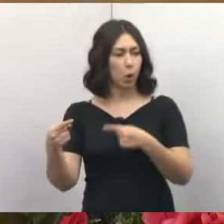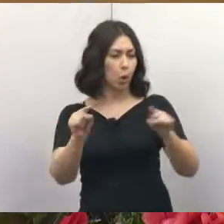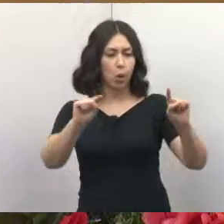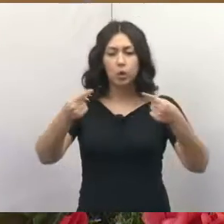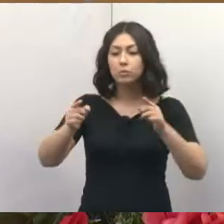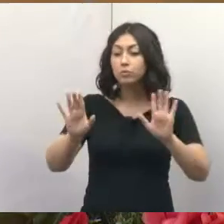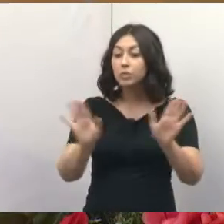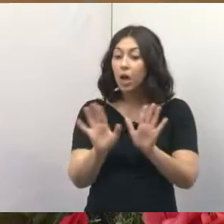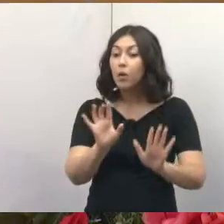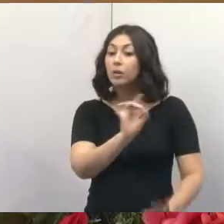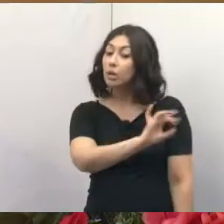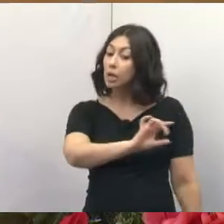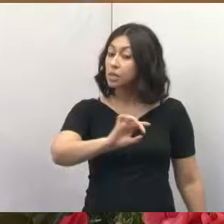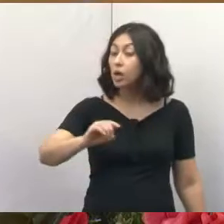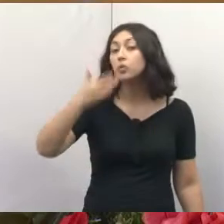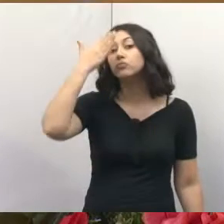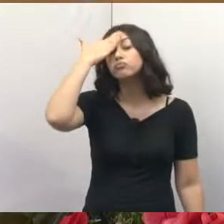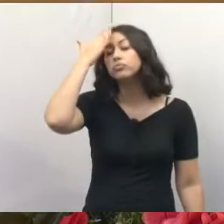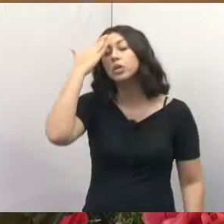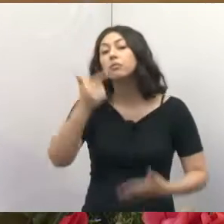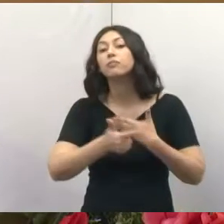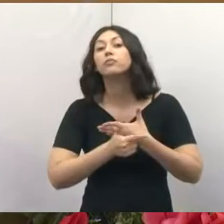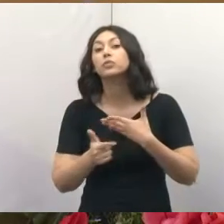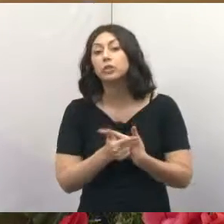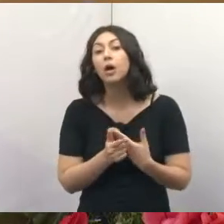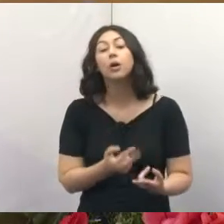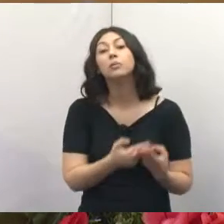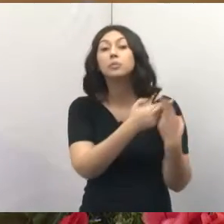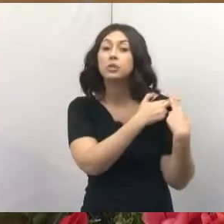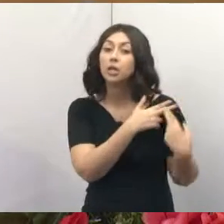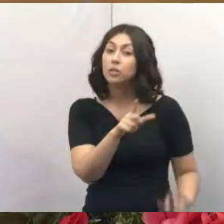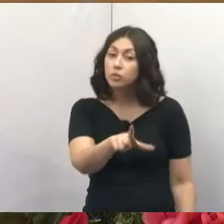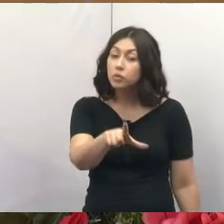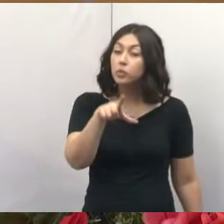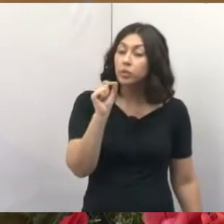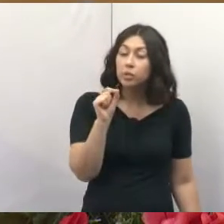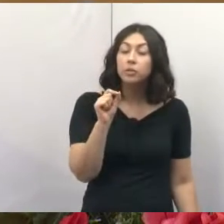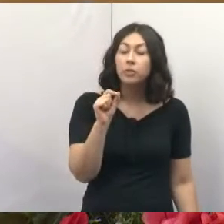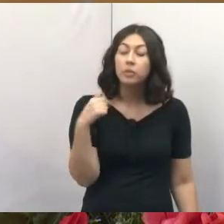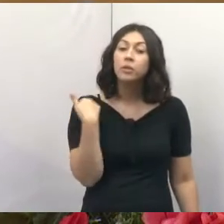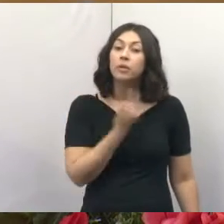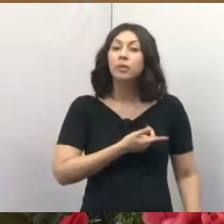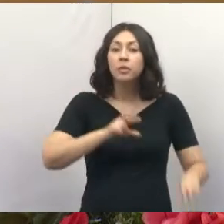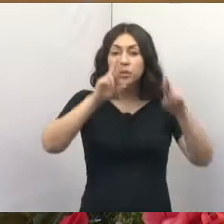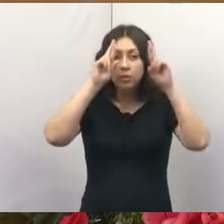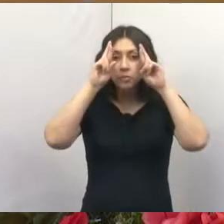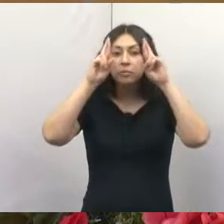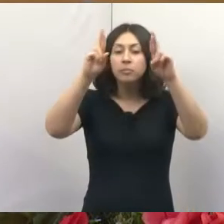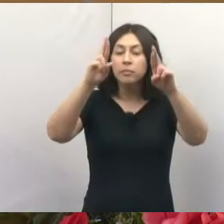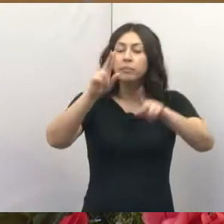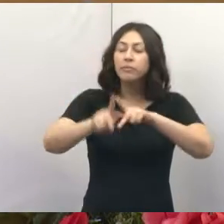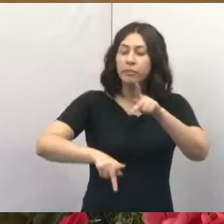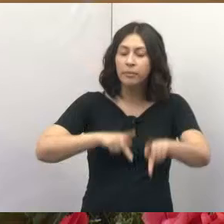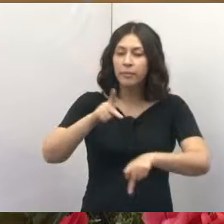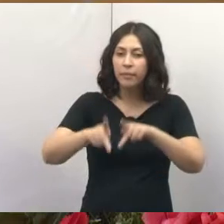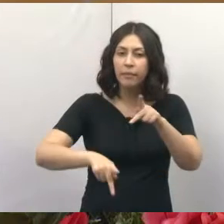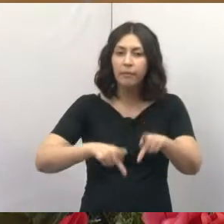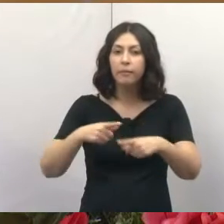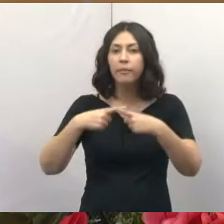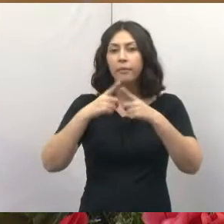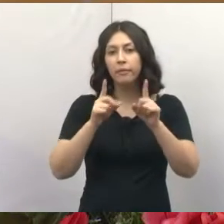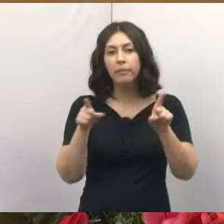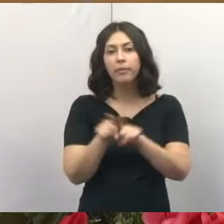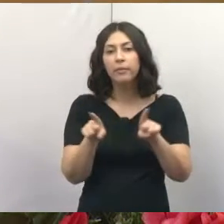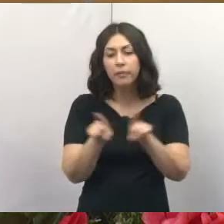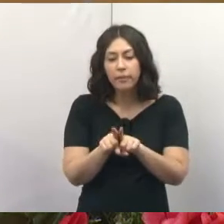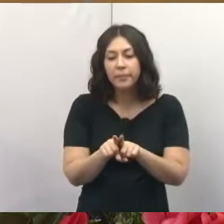cada vereador sabe o papel que tem que exercer, sabe o que tem que fazer, foi eleito para isso, a gente respeita o povo e a população, mas, ao